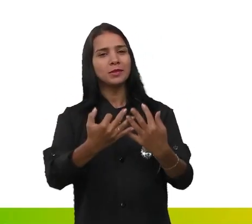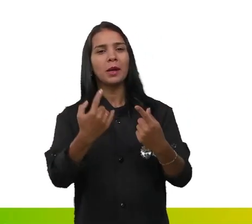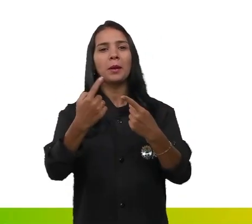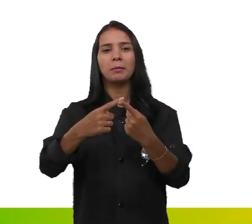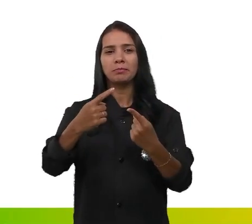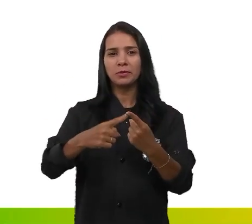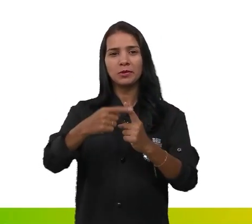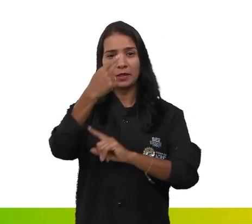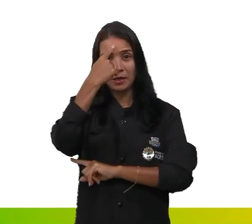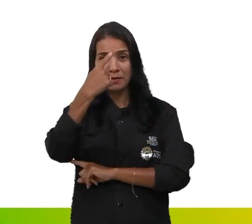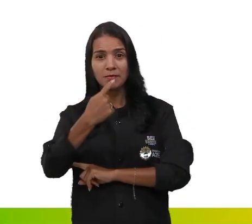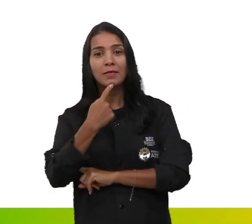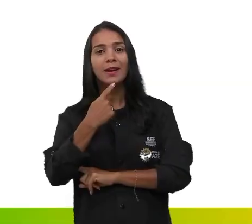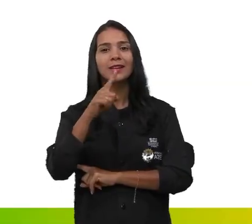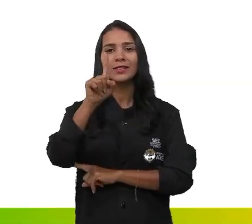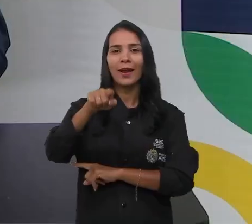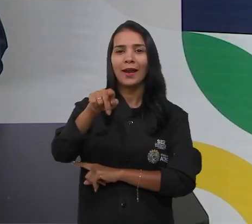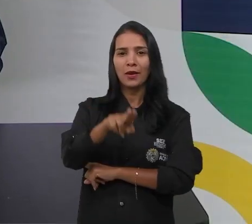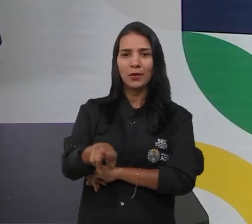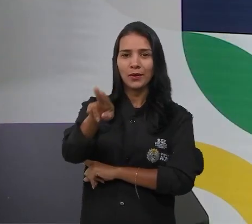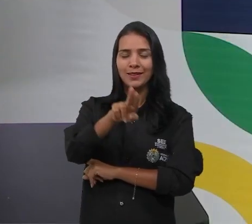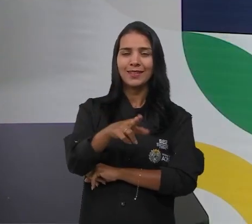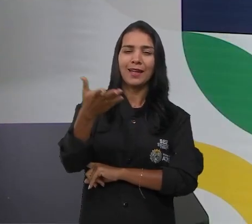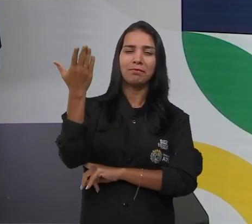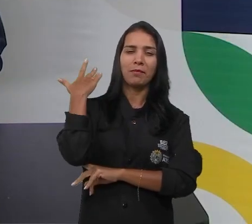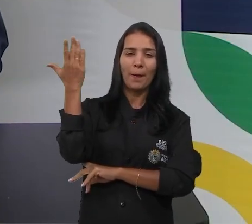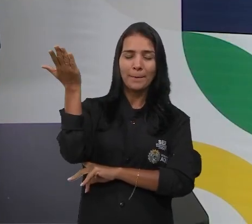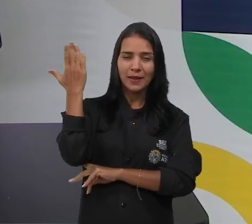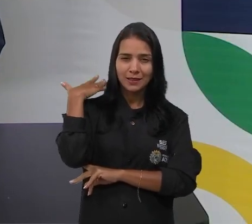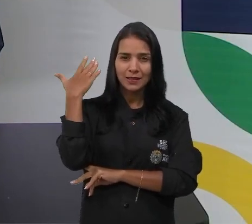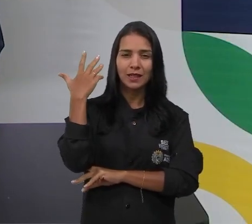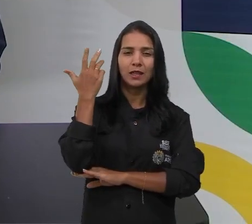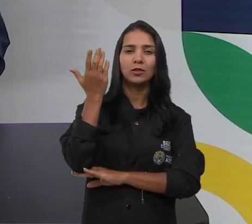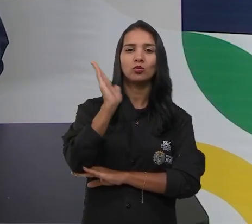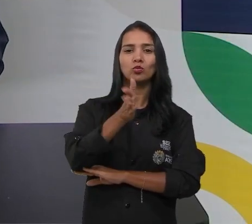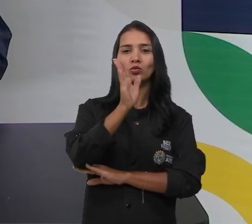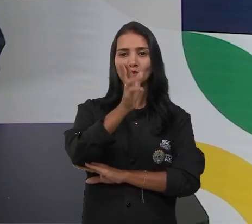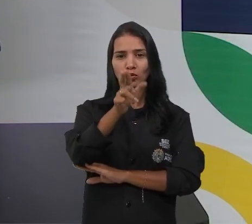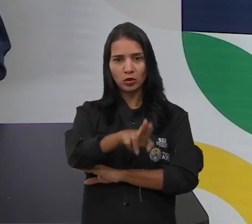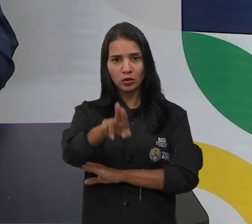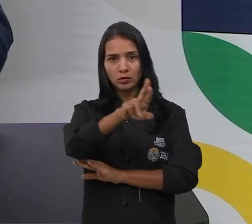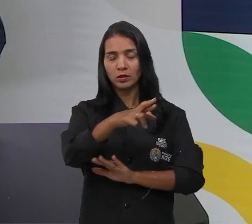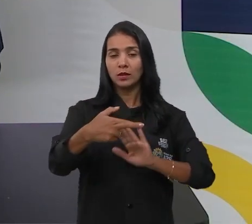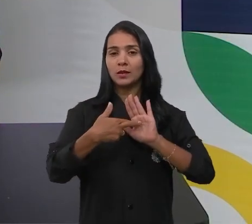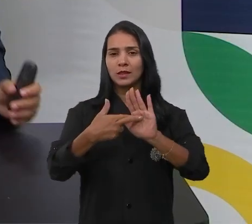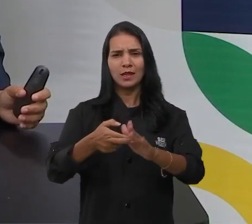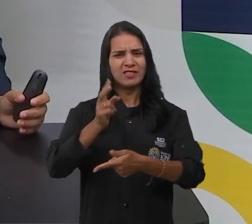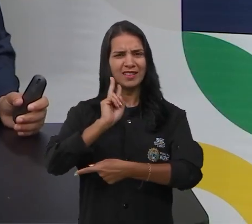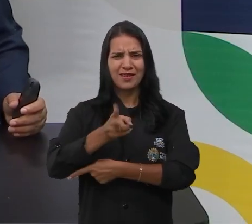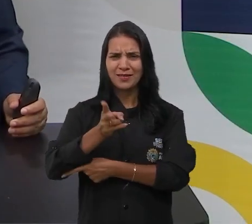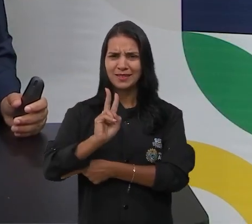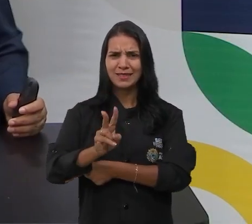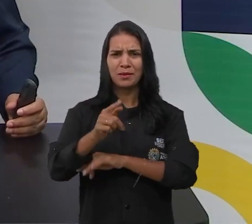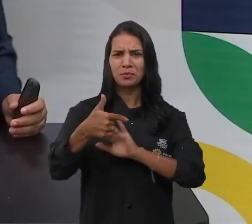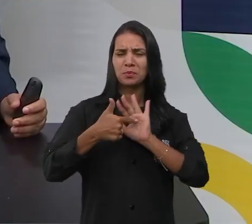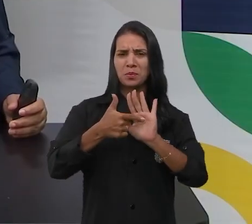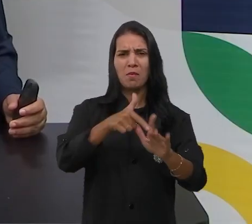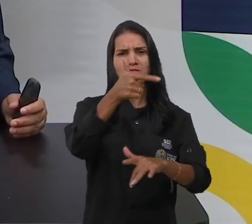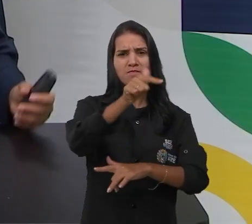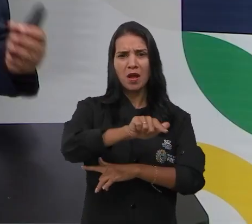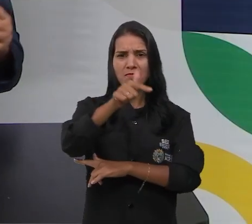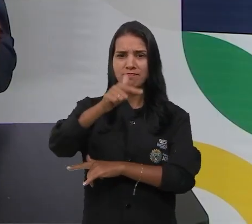muito representada na época, quando falamos de Guerra Fria, é uma imagem que aparece muito, principalmente nos